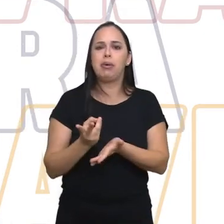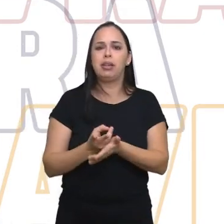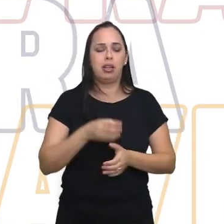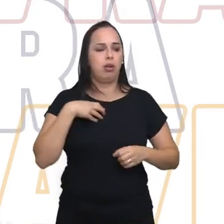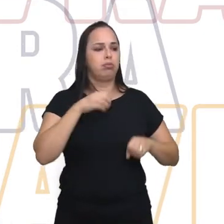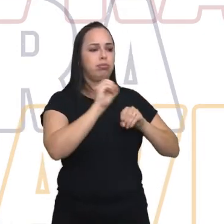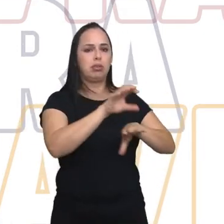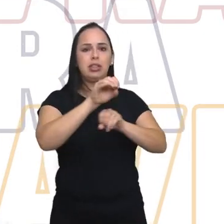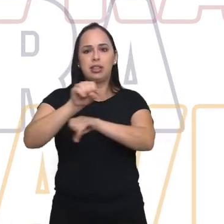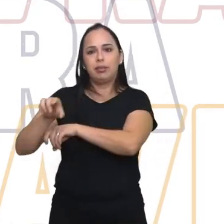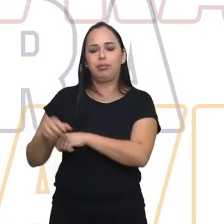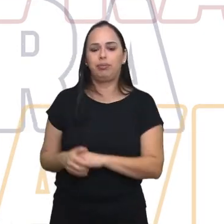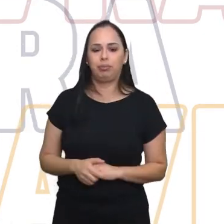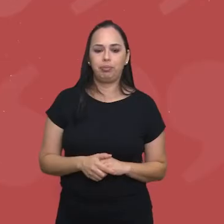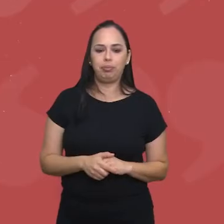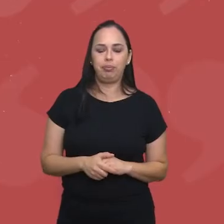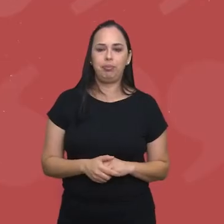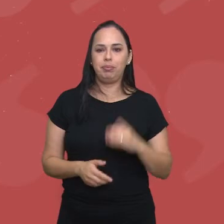o que a gente ensina para eles.